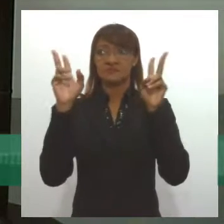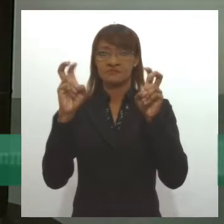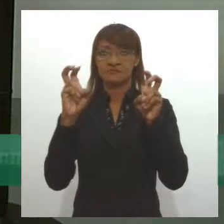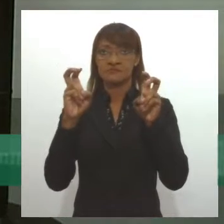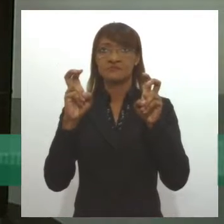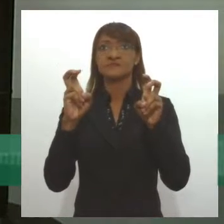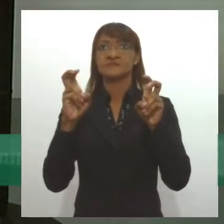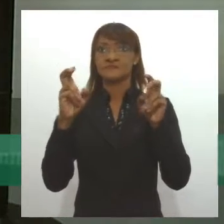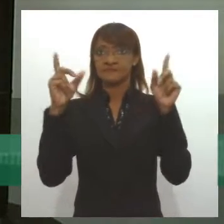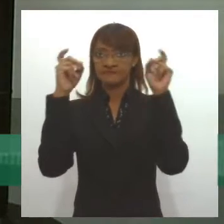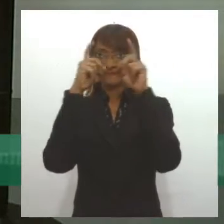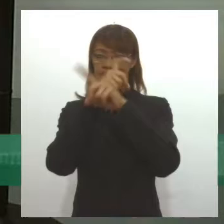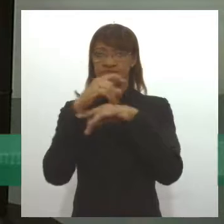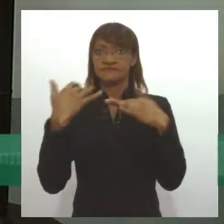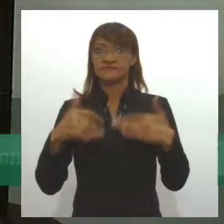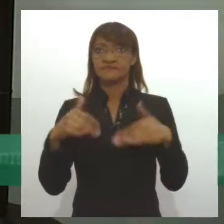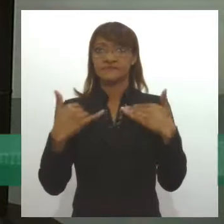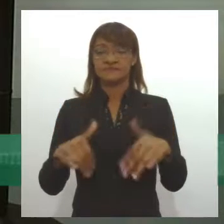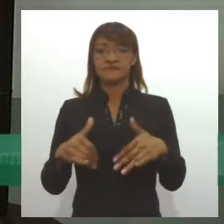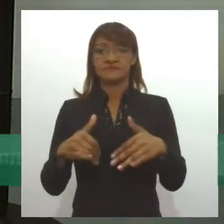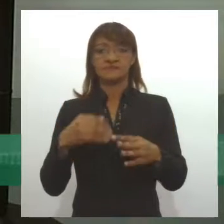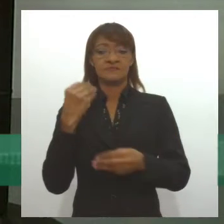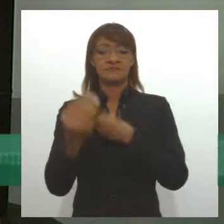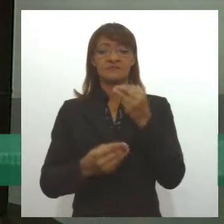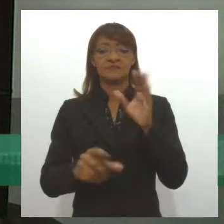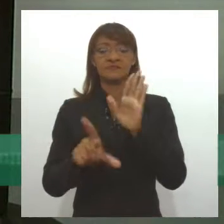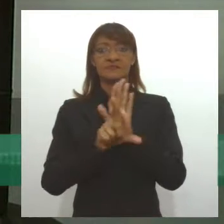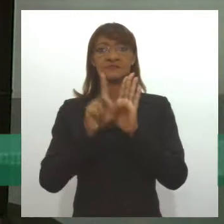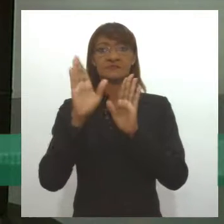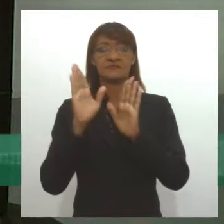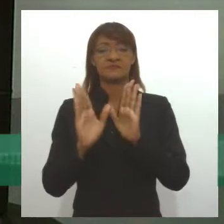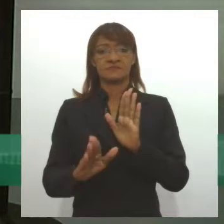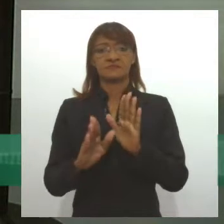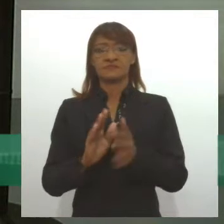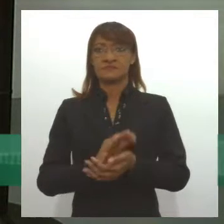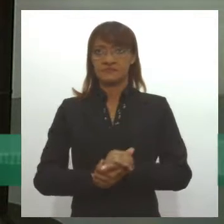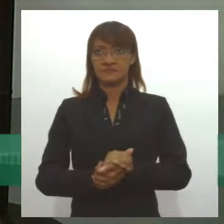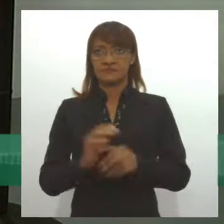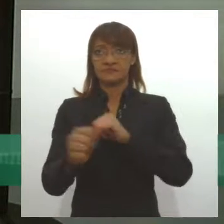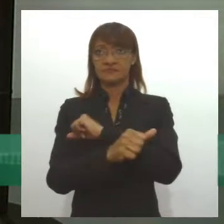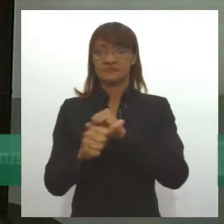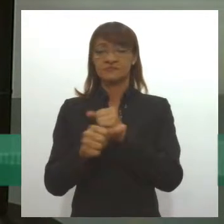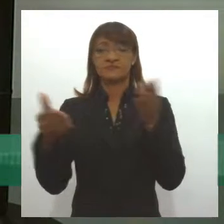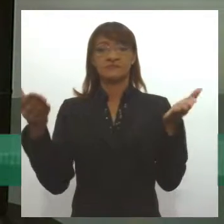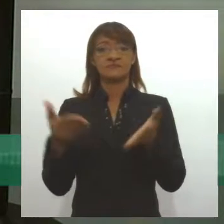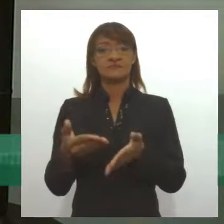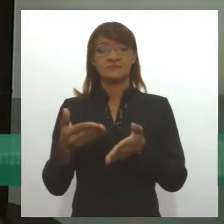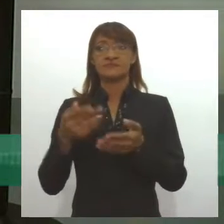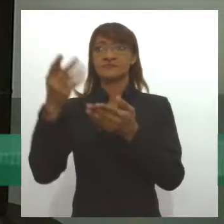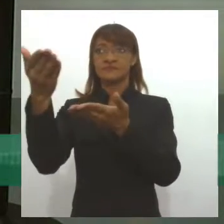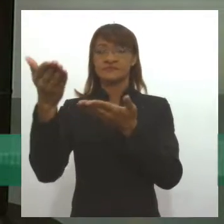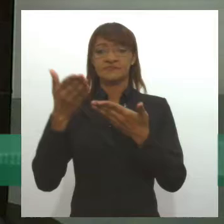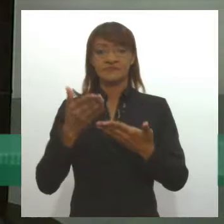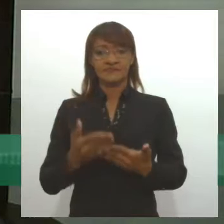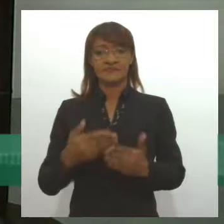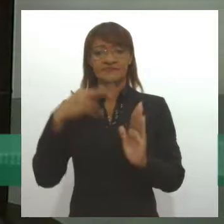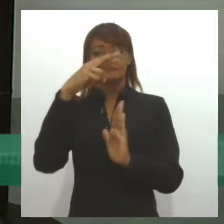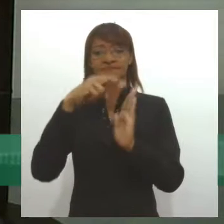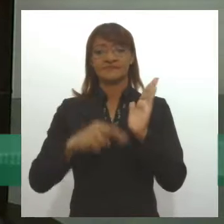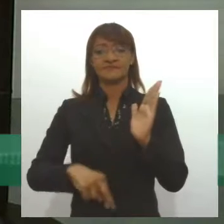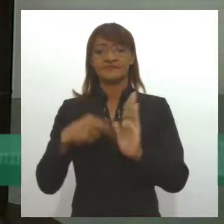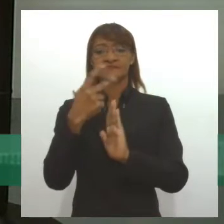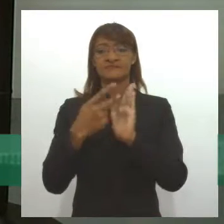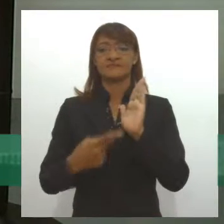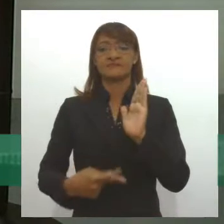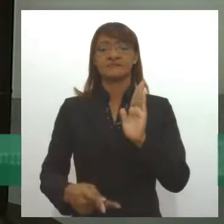que trata principalmente sobre a legalidade e a moralidade. E para falar com a gente, convidamos o relator do projeto na